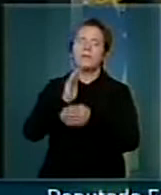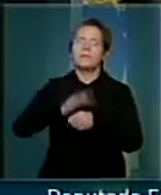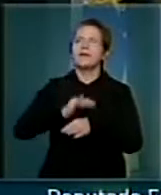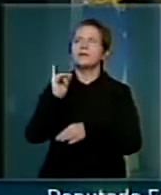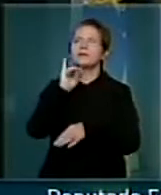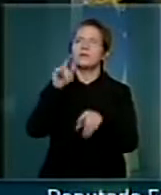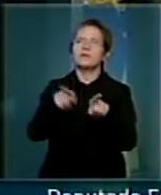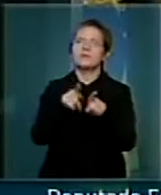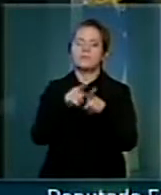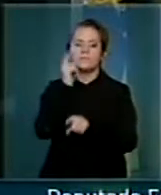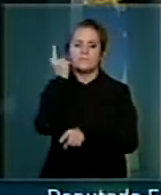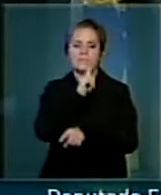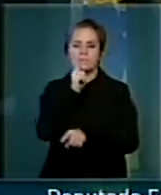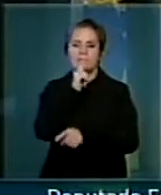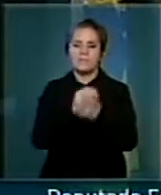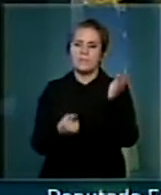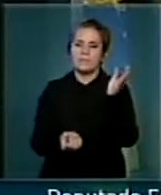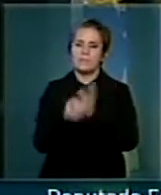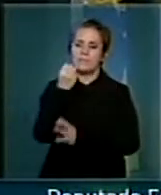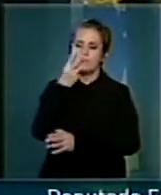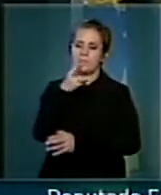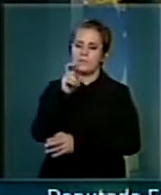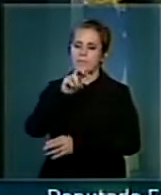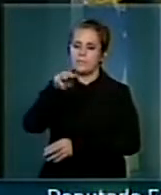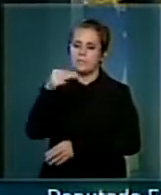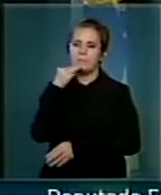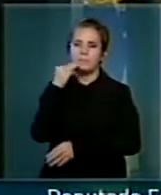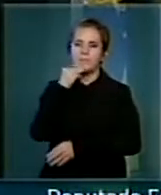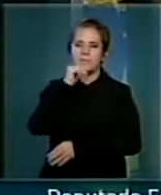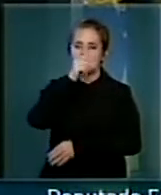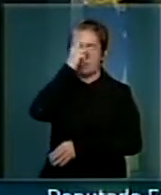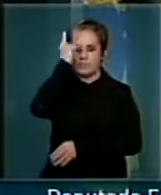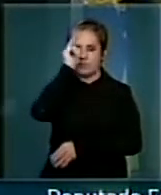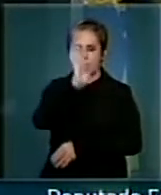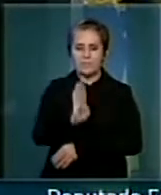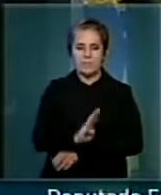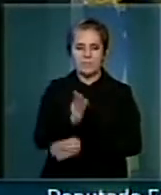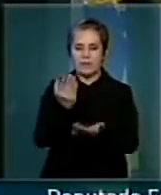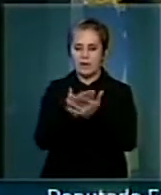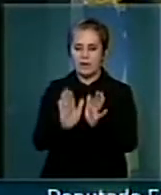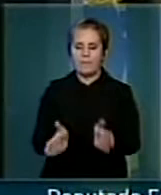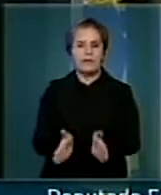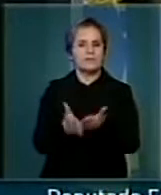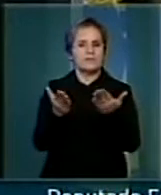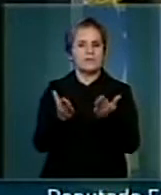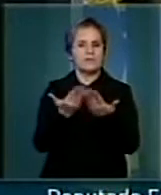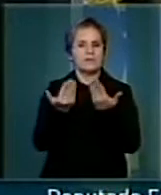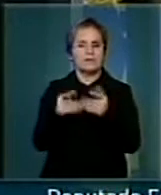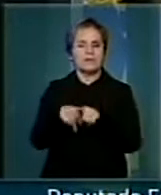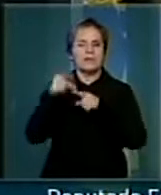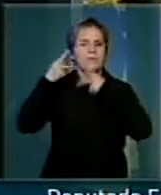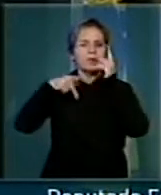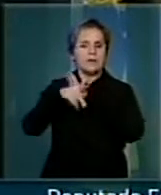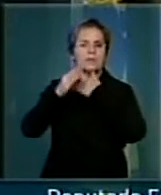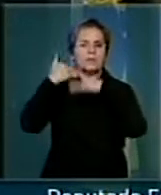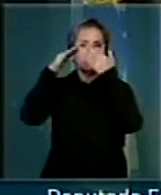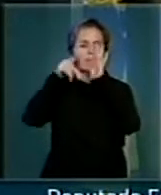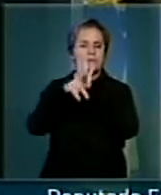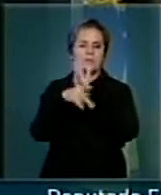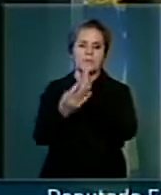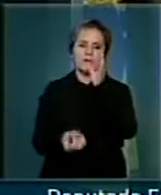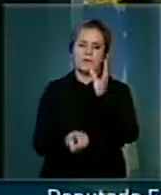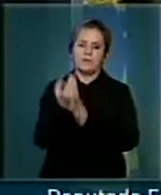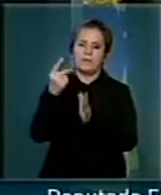isso, possibilitar 35 milhões de brasileiros deixassem a pobreza. A política de desenvolvimento